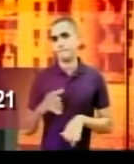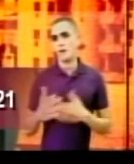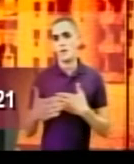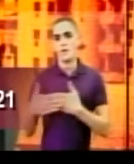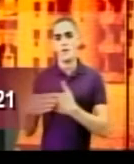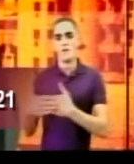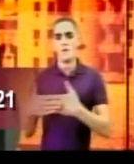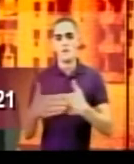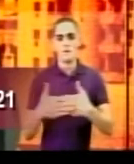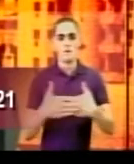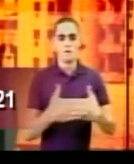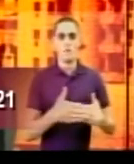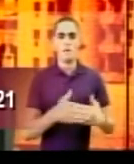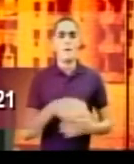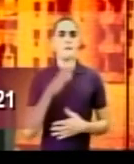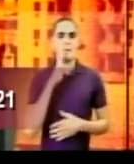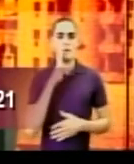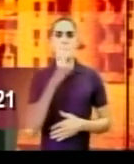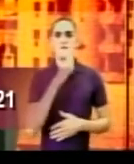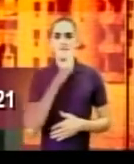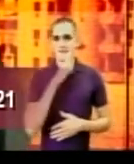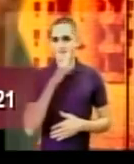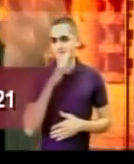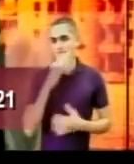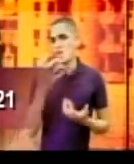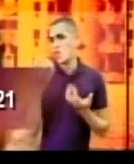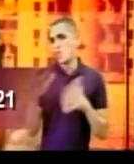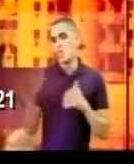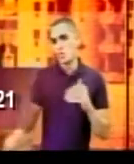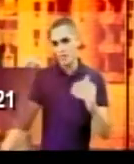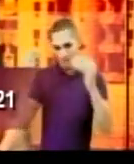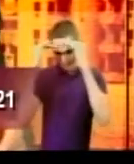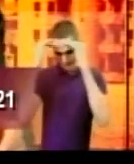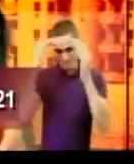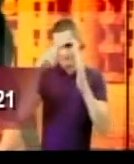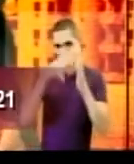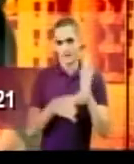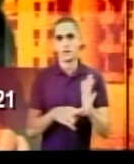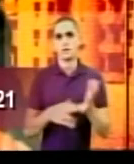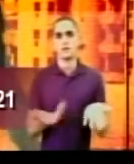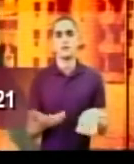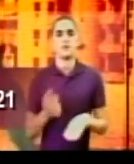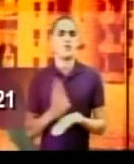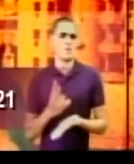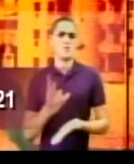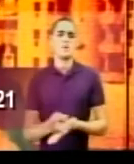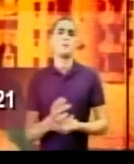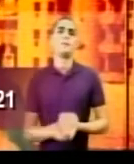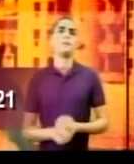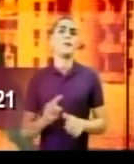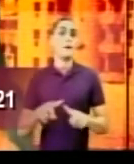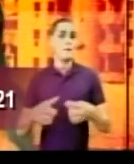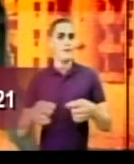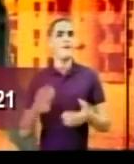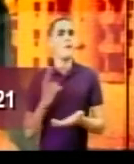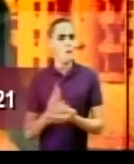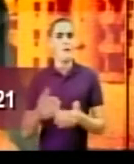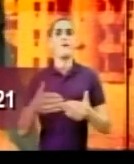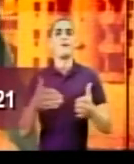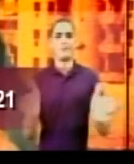interditado alguns bares que, em desrespeito, continuaram a funcionar.